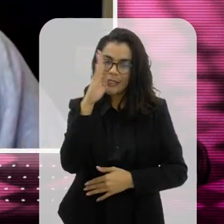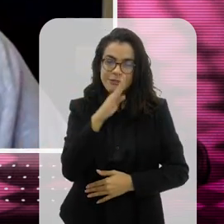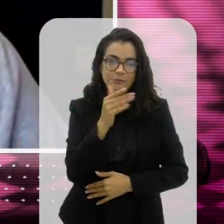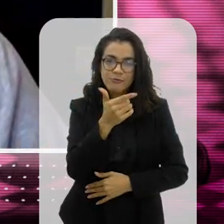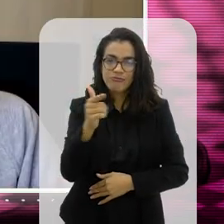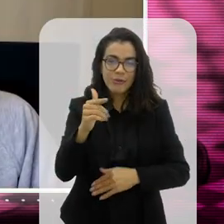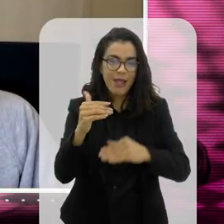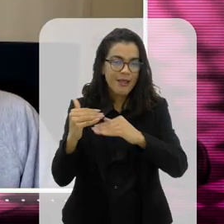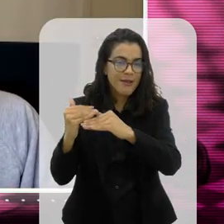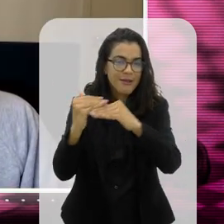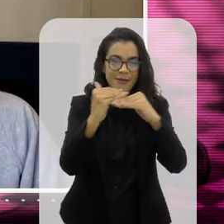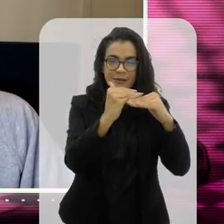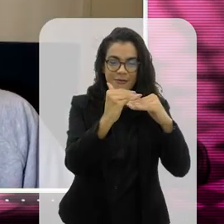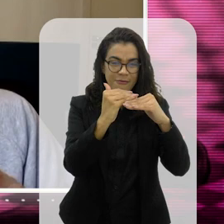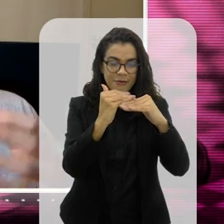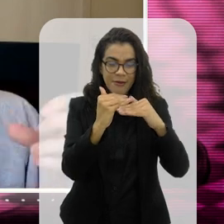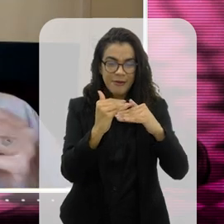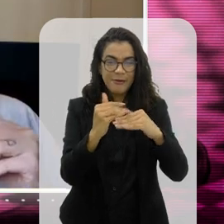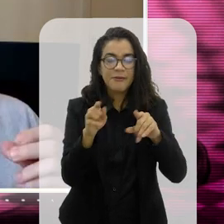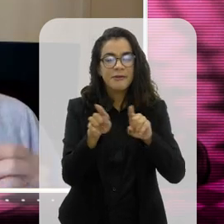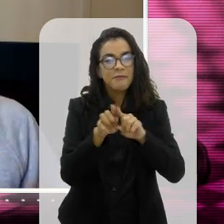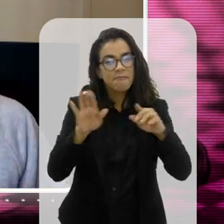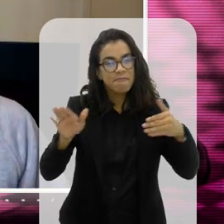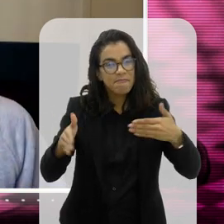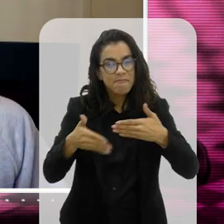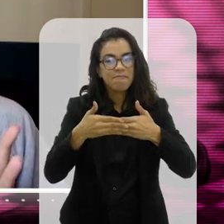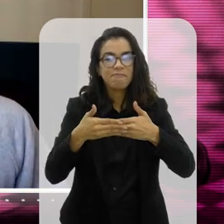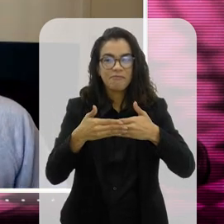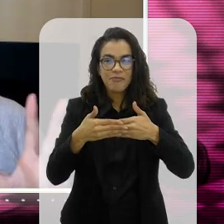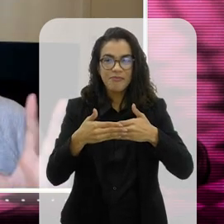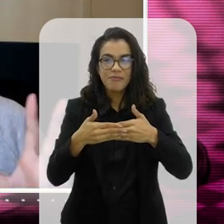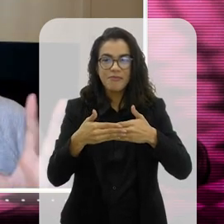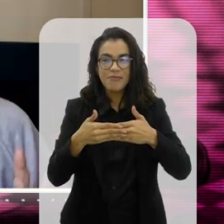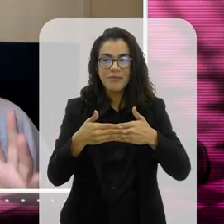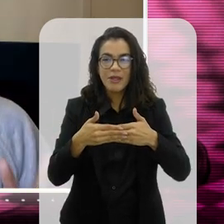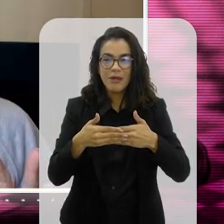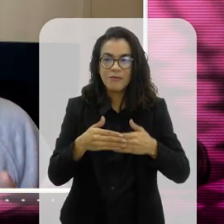como o nosso, né? Mas eu, só para concluir, eu acho que tem